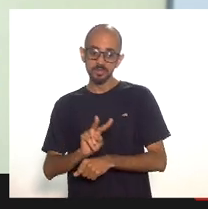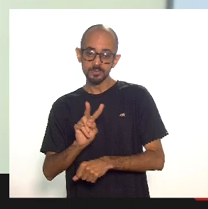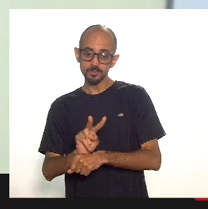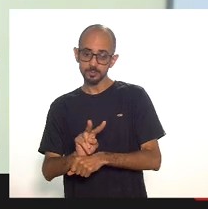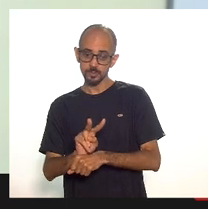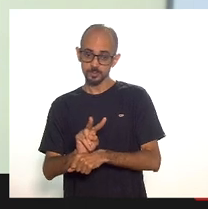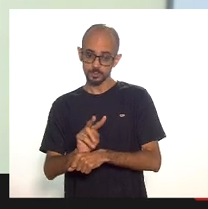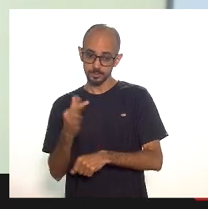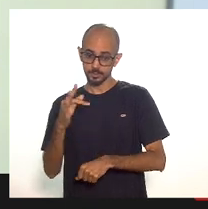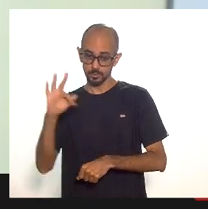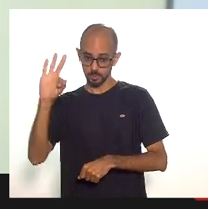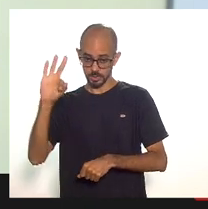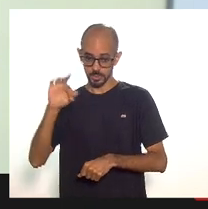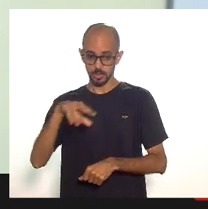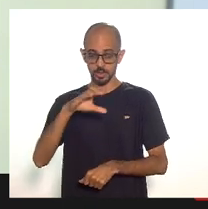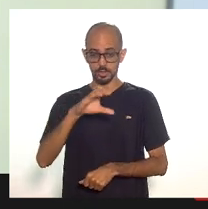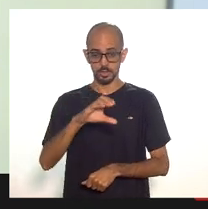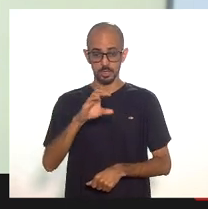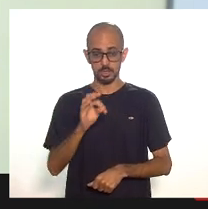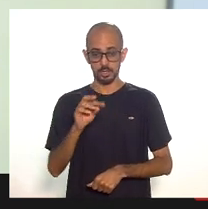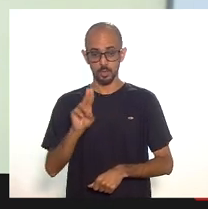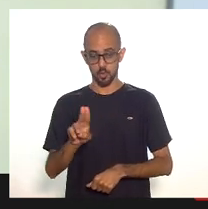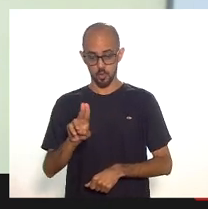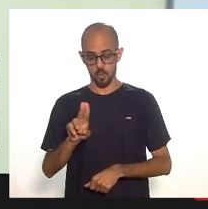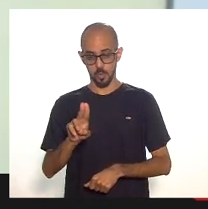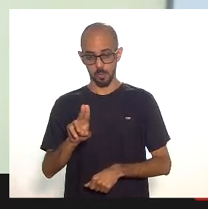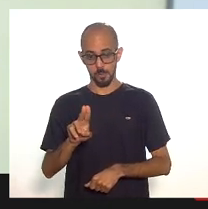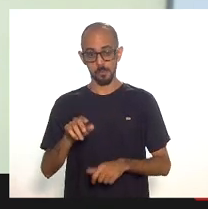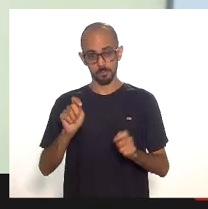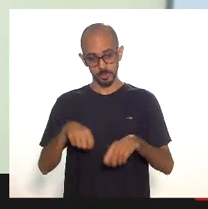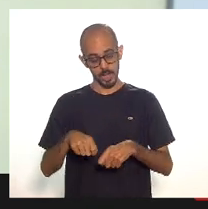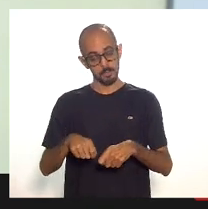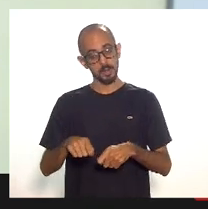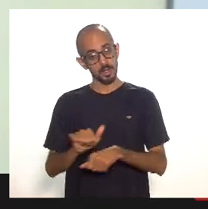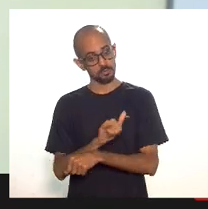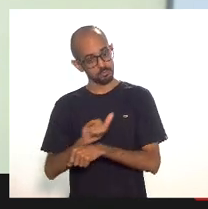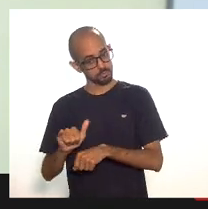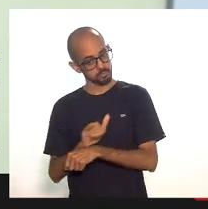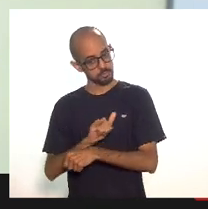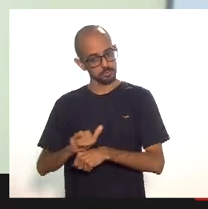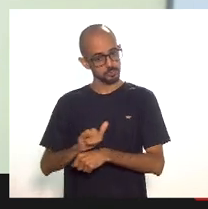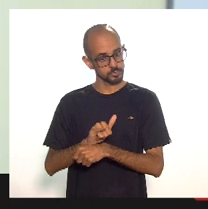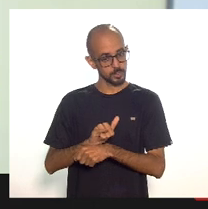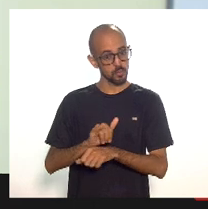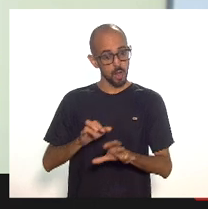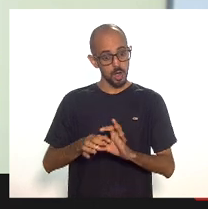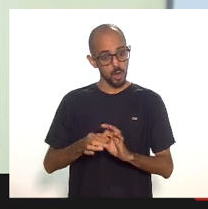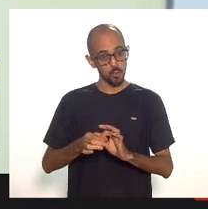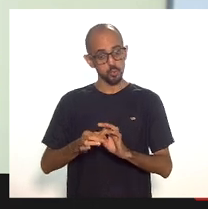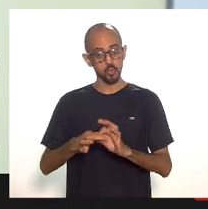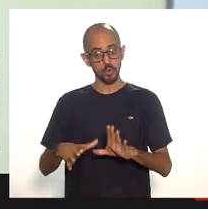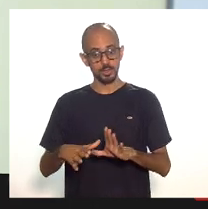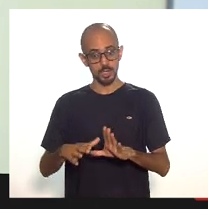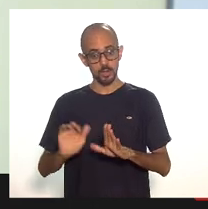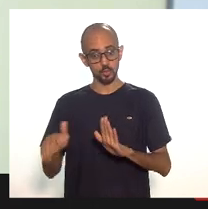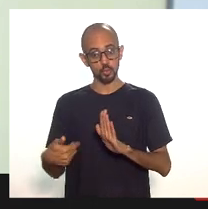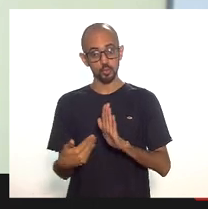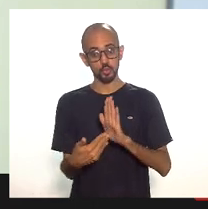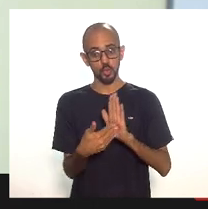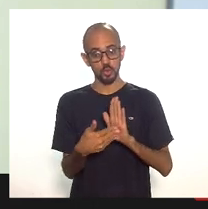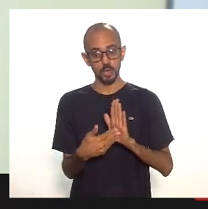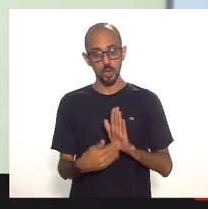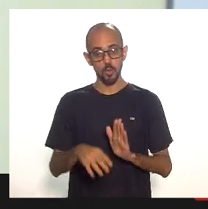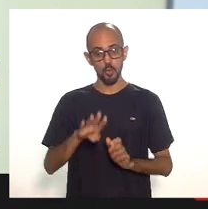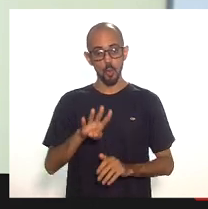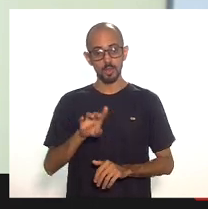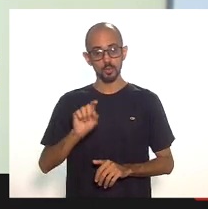conhecem como CTU. Essa contratação ela foi autorizada num número total de